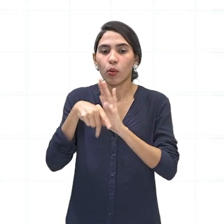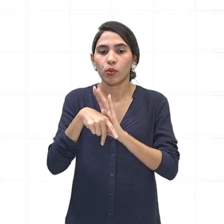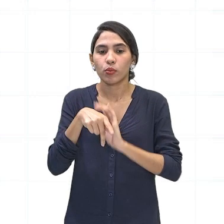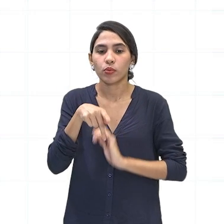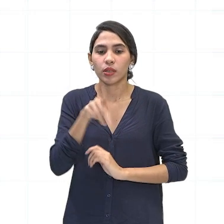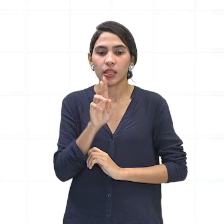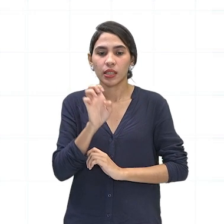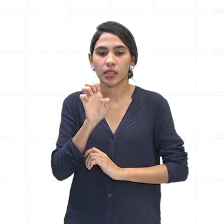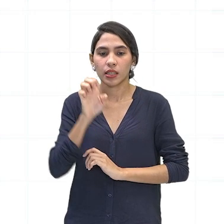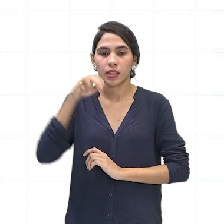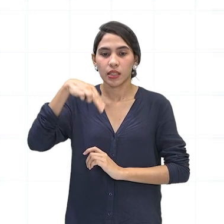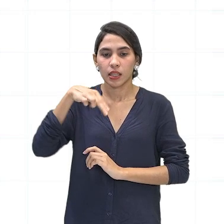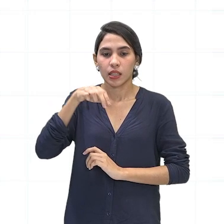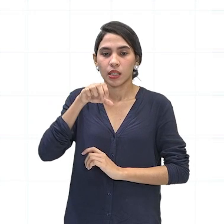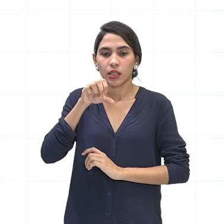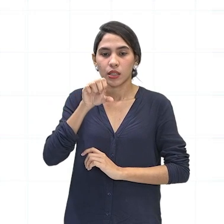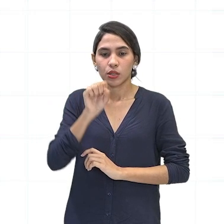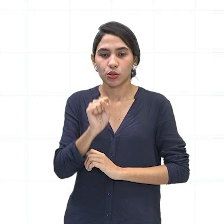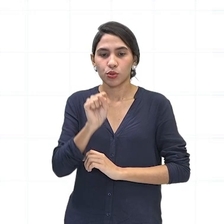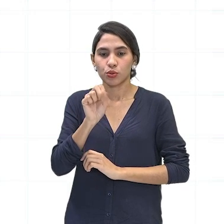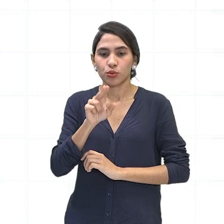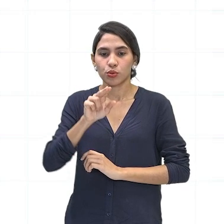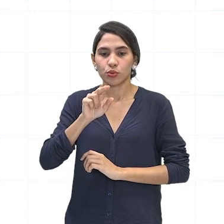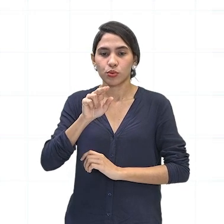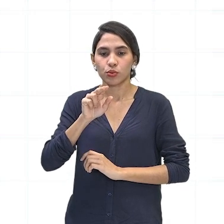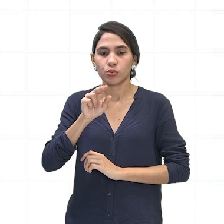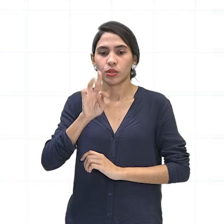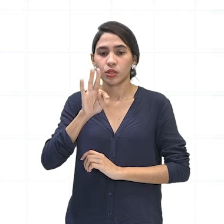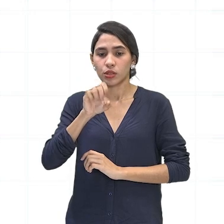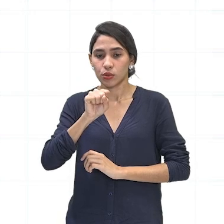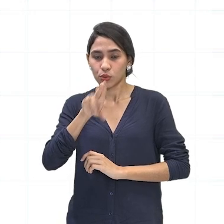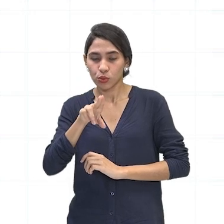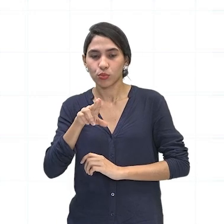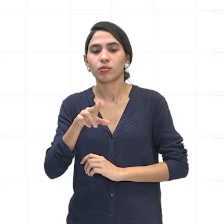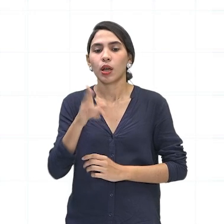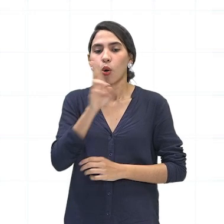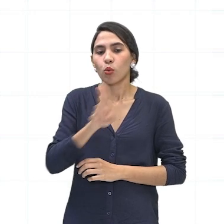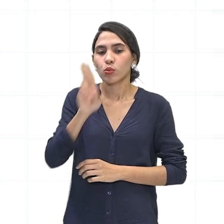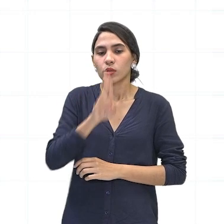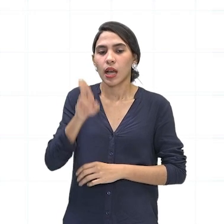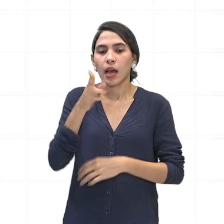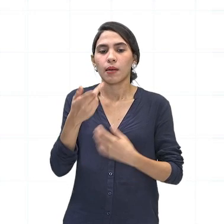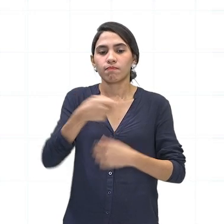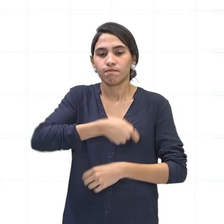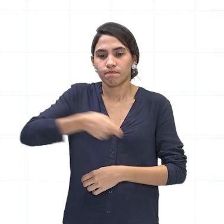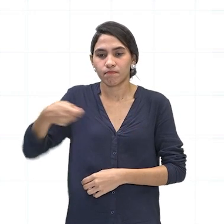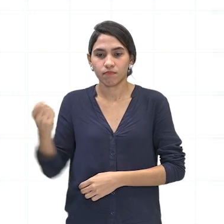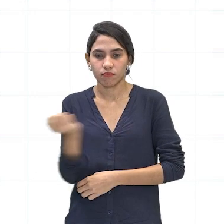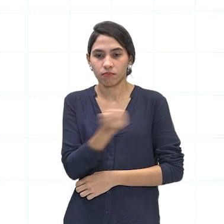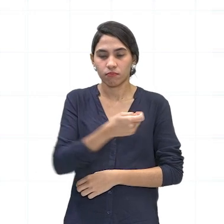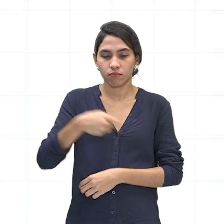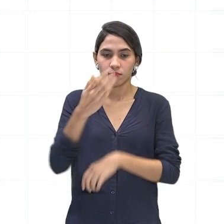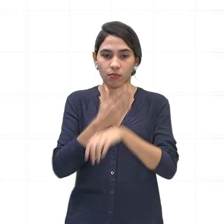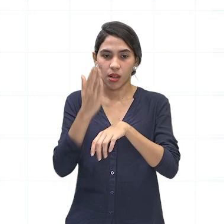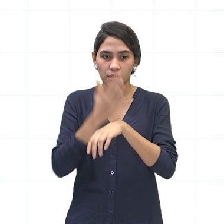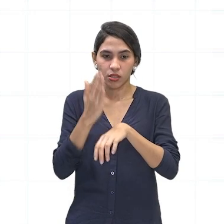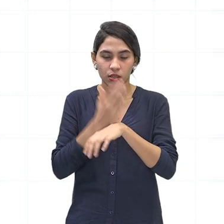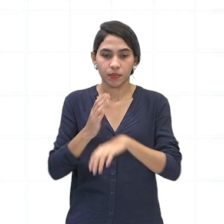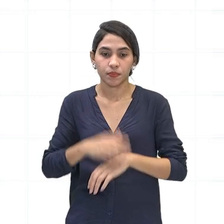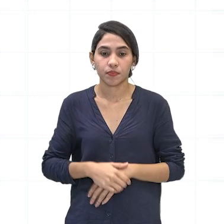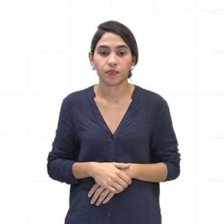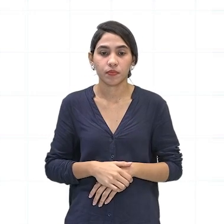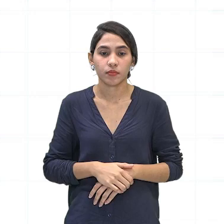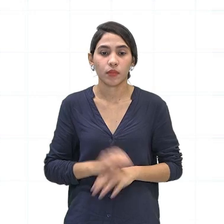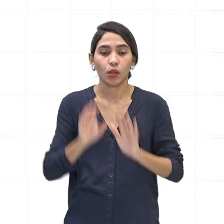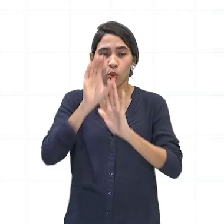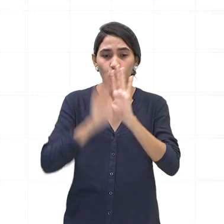simplificada, né, desta questão do trabalho com a espada, certo? Dessa performance com a espada. O